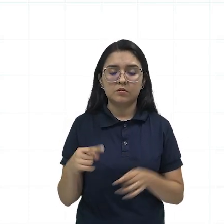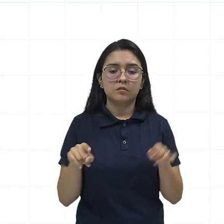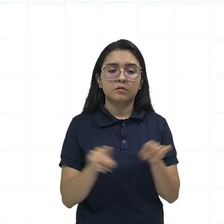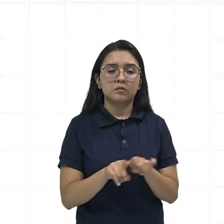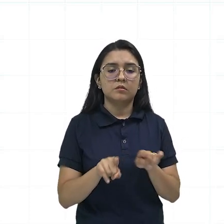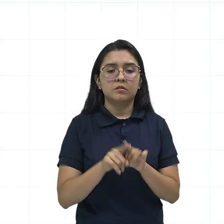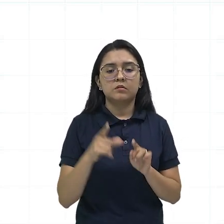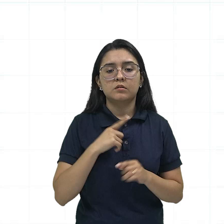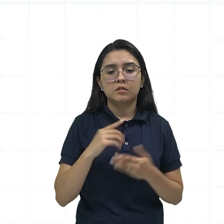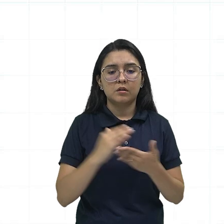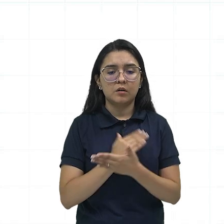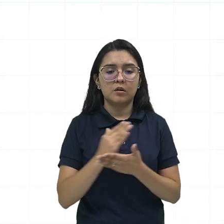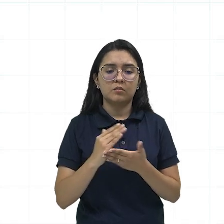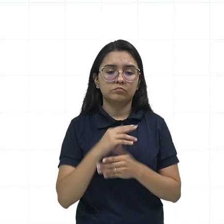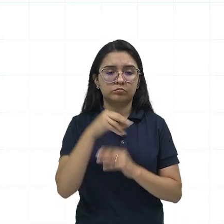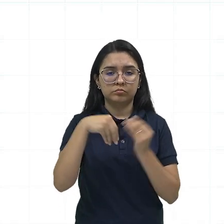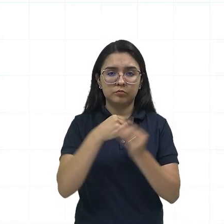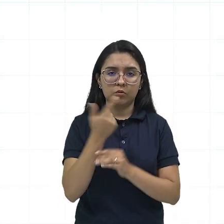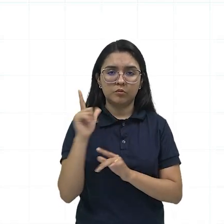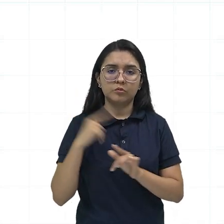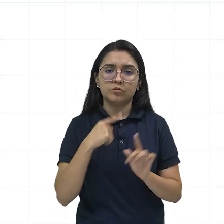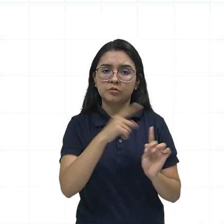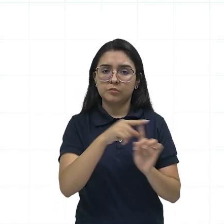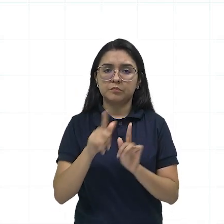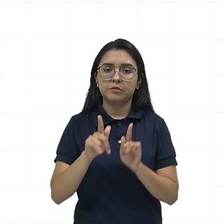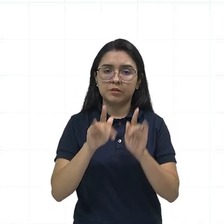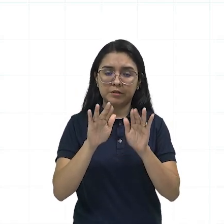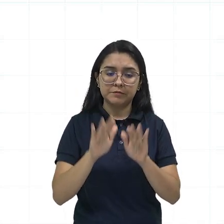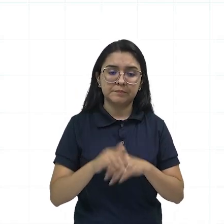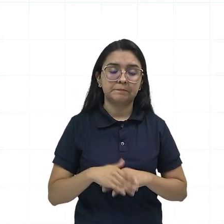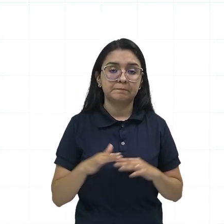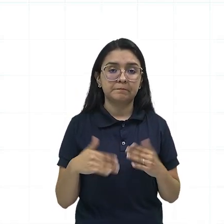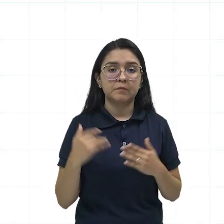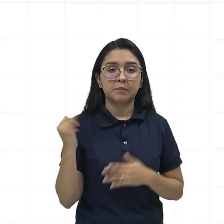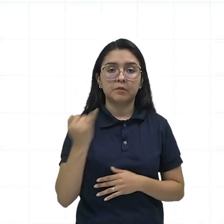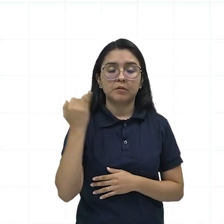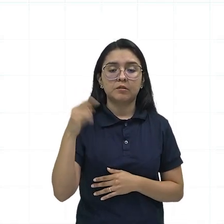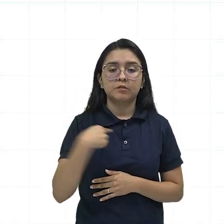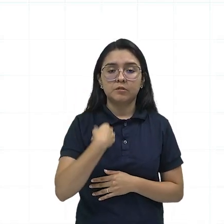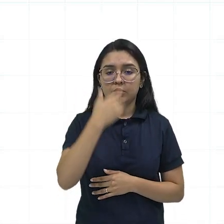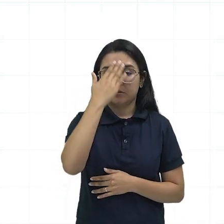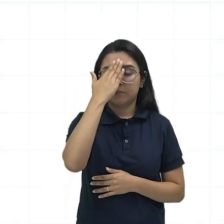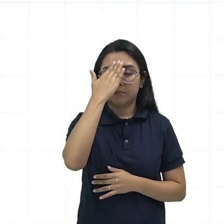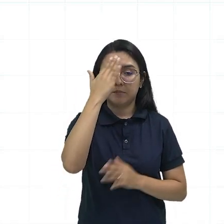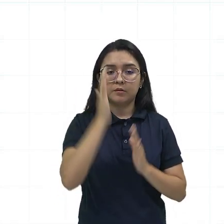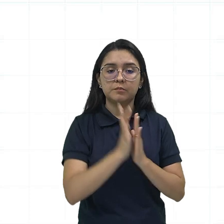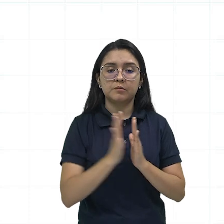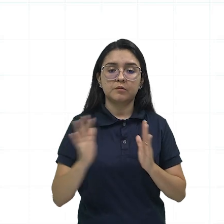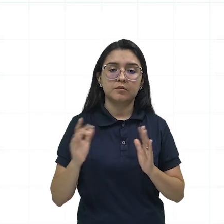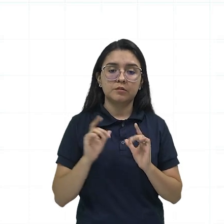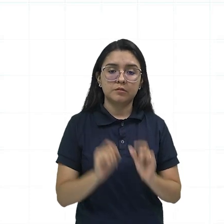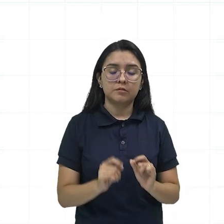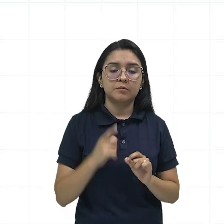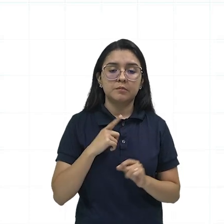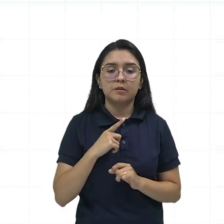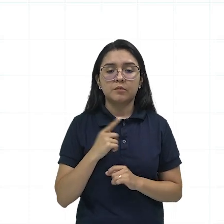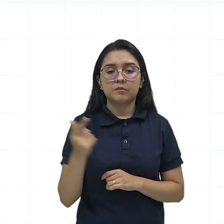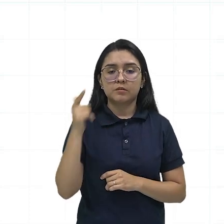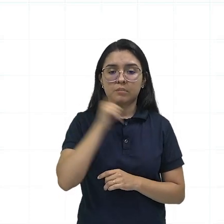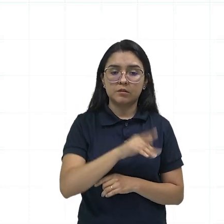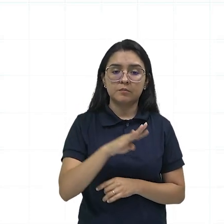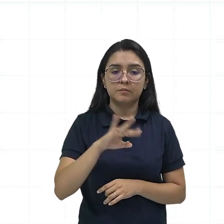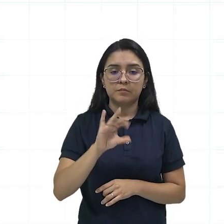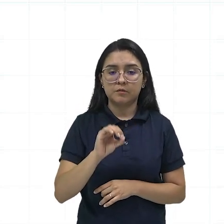contém traços de outros gases, né? E aí é importante a gente saber que no processo de obtenção do biogás